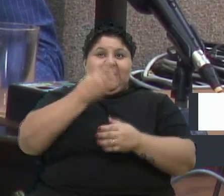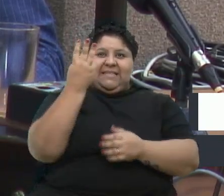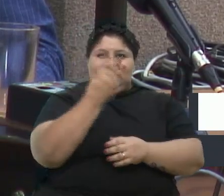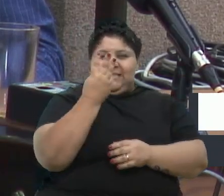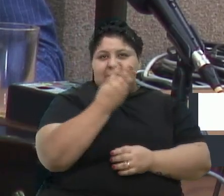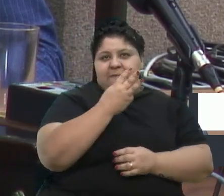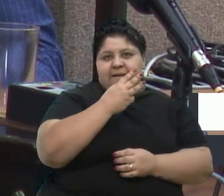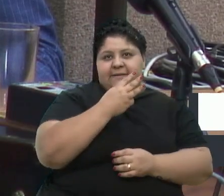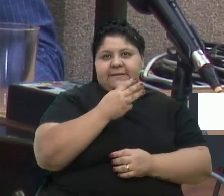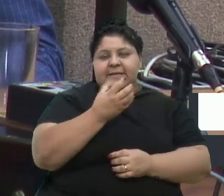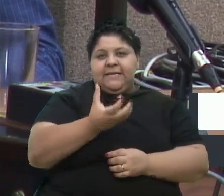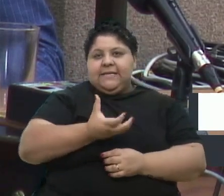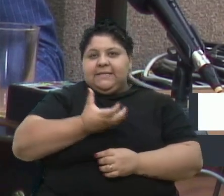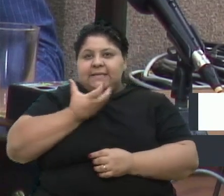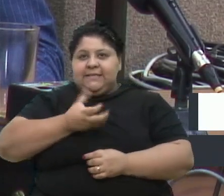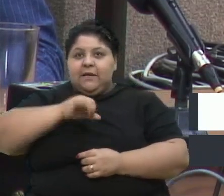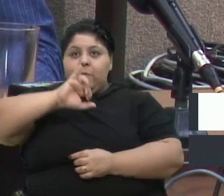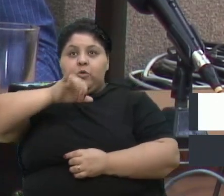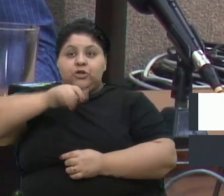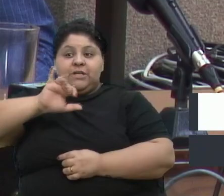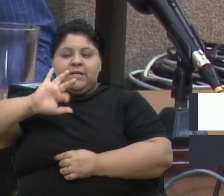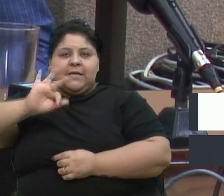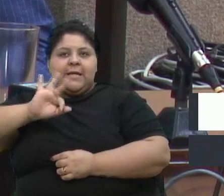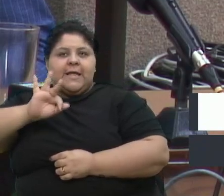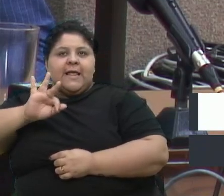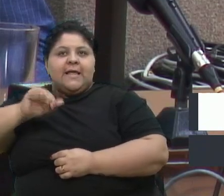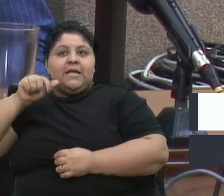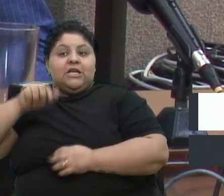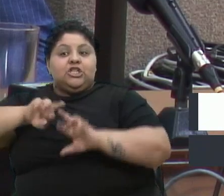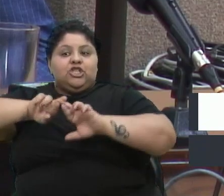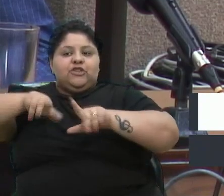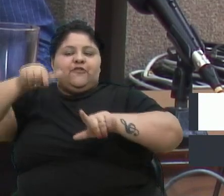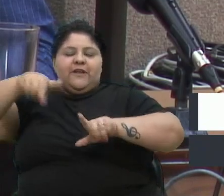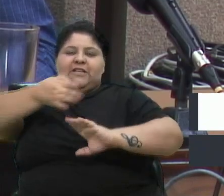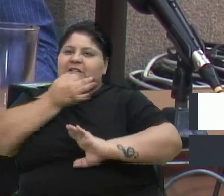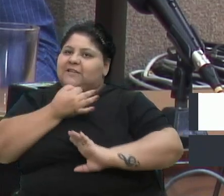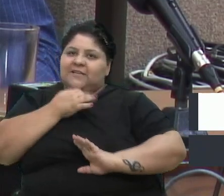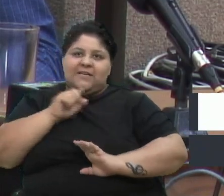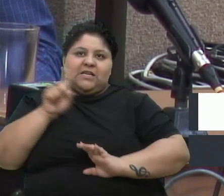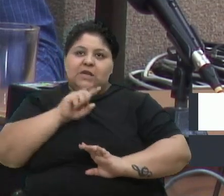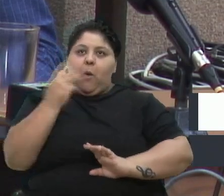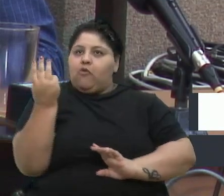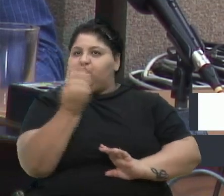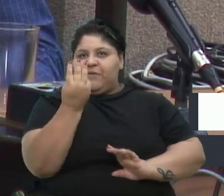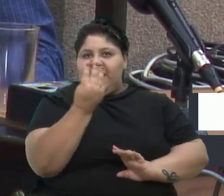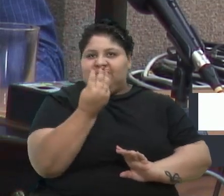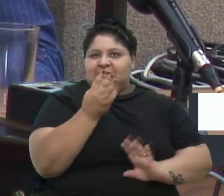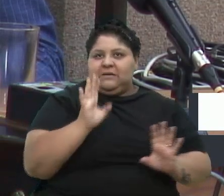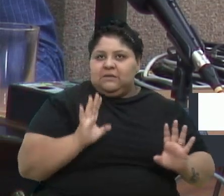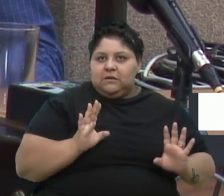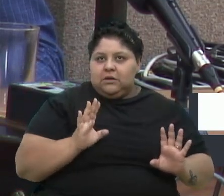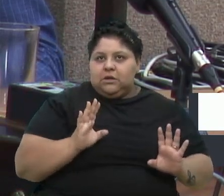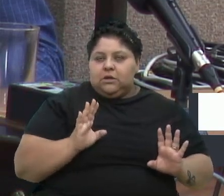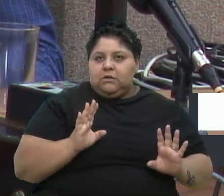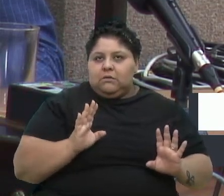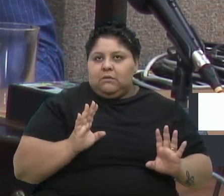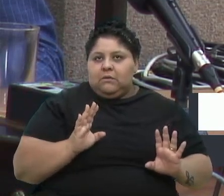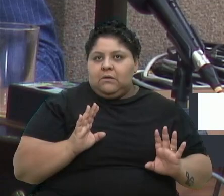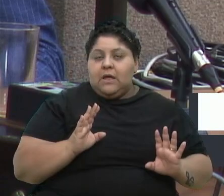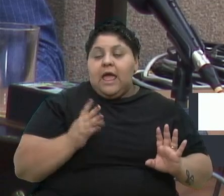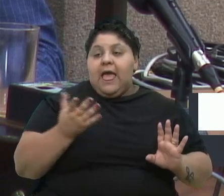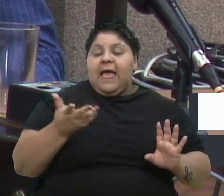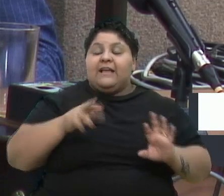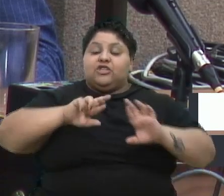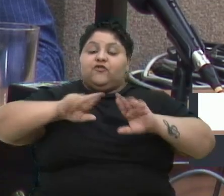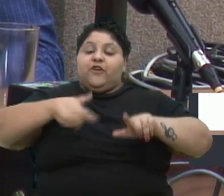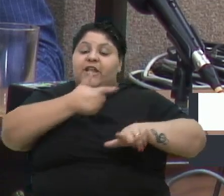e fevereiro, ele será diferenciado em Caxias do Sul. Não é um trimestre qualquer, né? É diferente de outro trimestre.